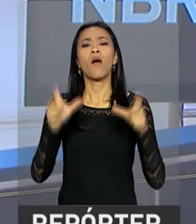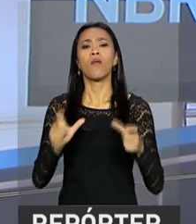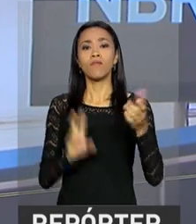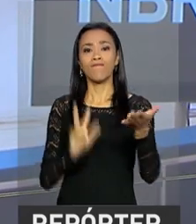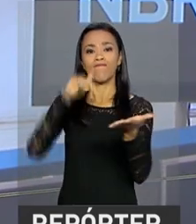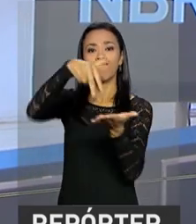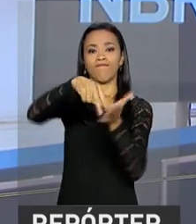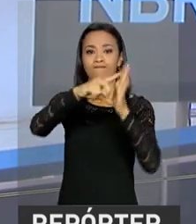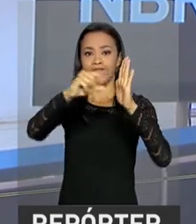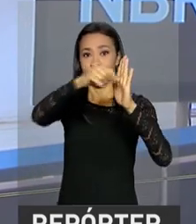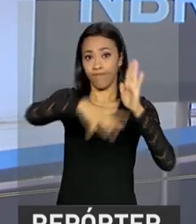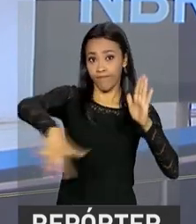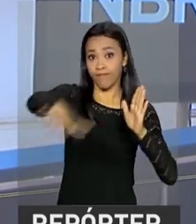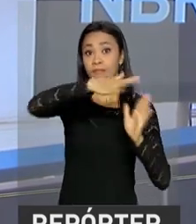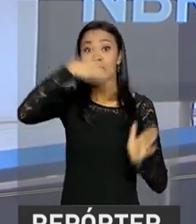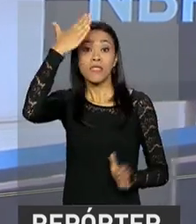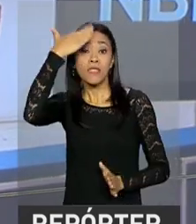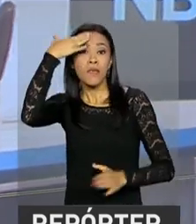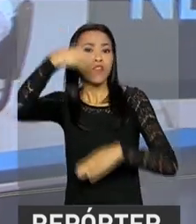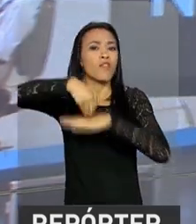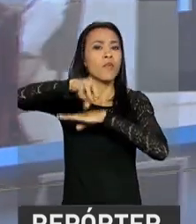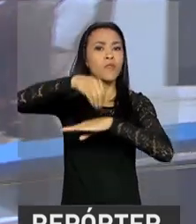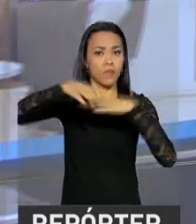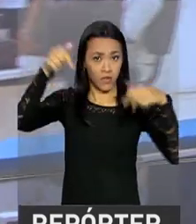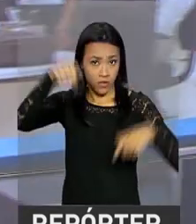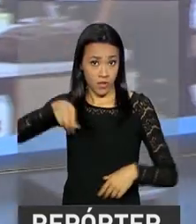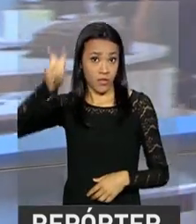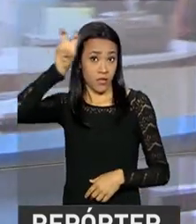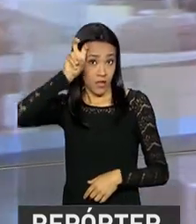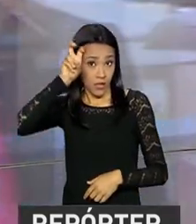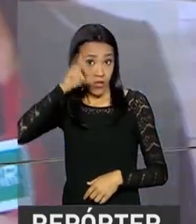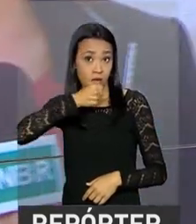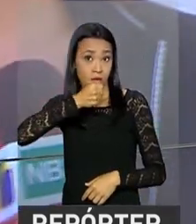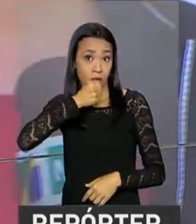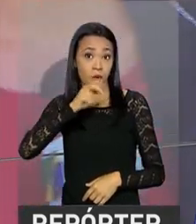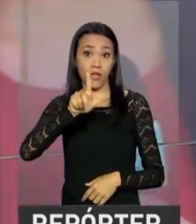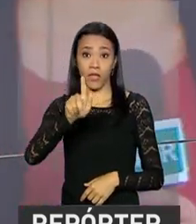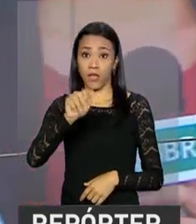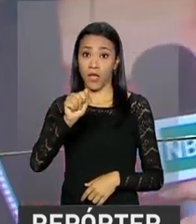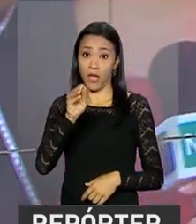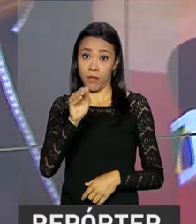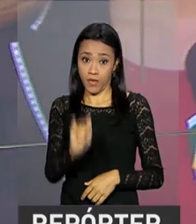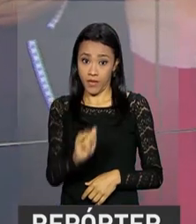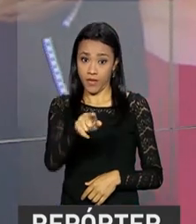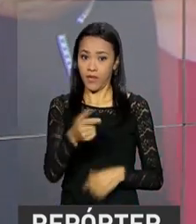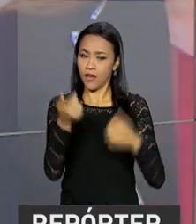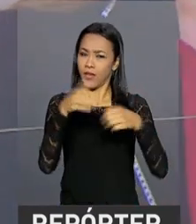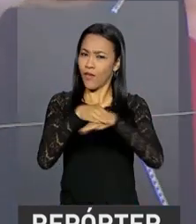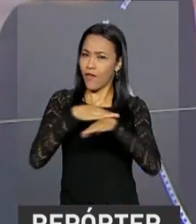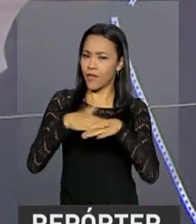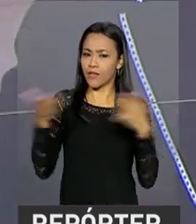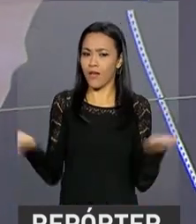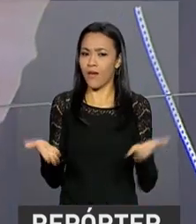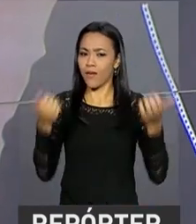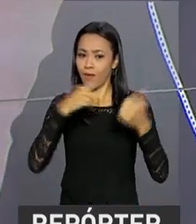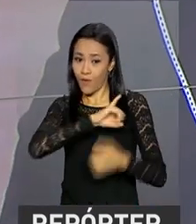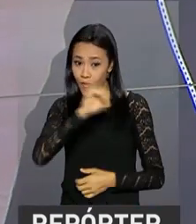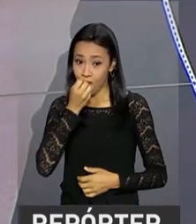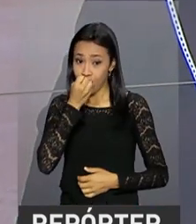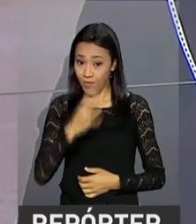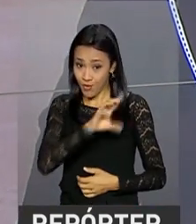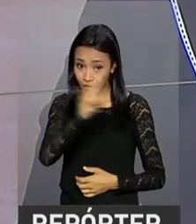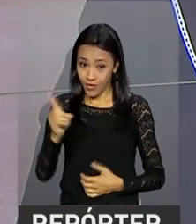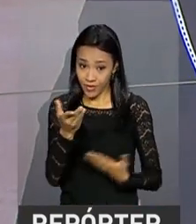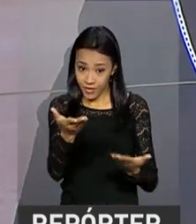Planalto saber as informações desta quinta-feira com repórter Gabriela Noronha conversa com a gente ao vivo agora Oi Gabi Bom